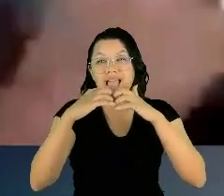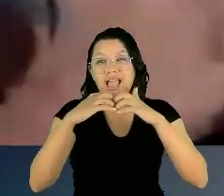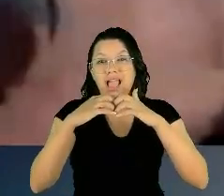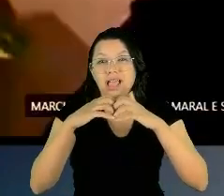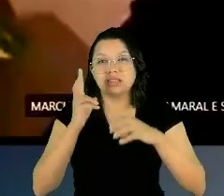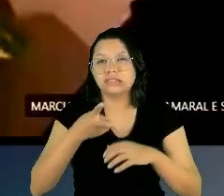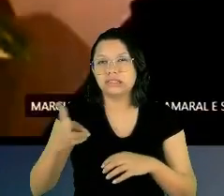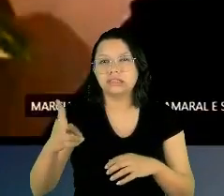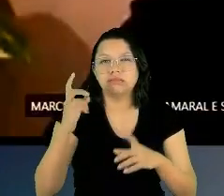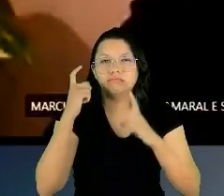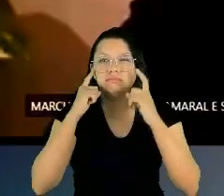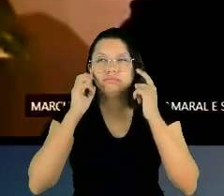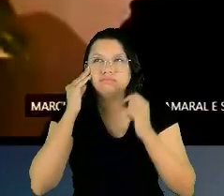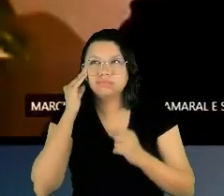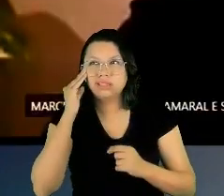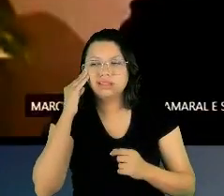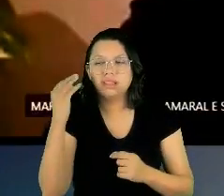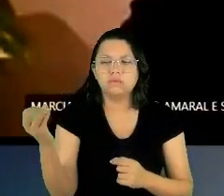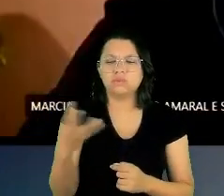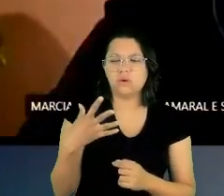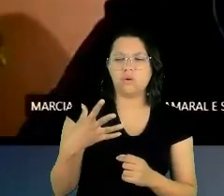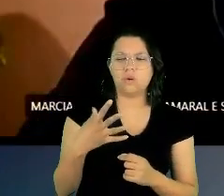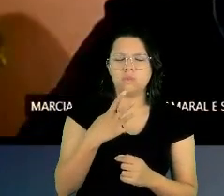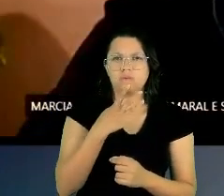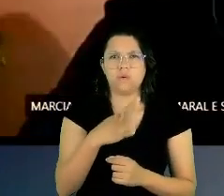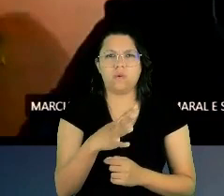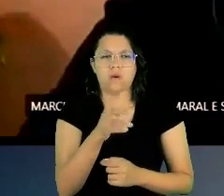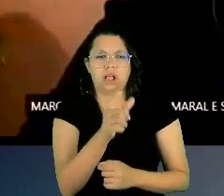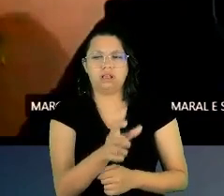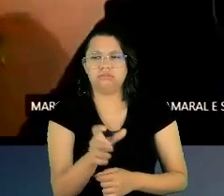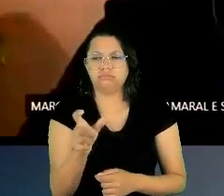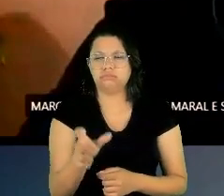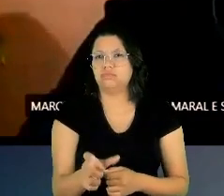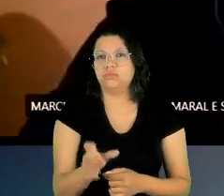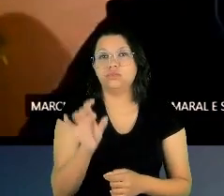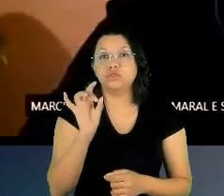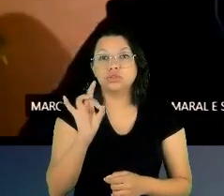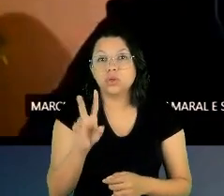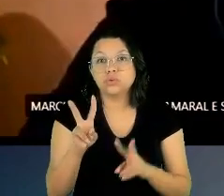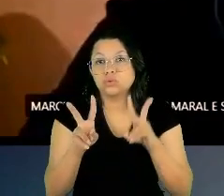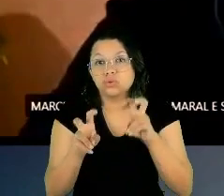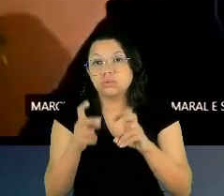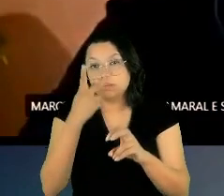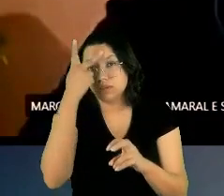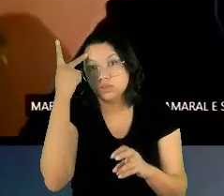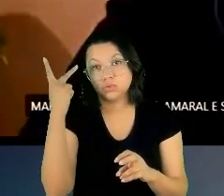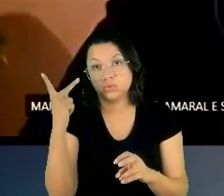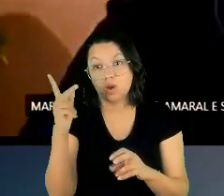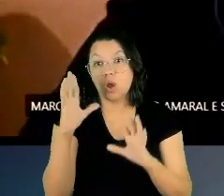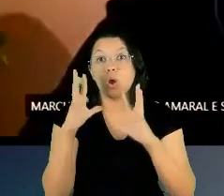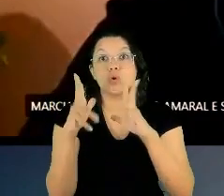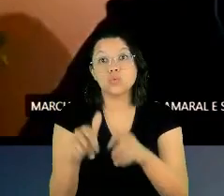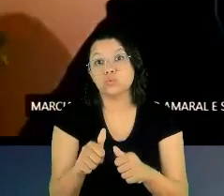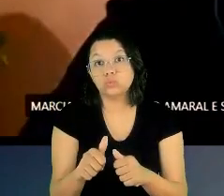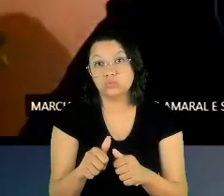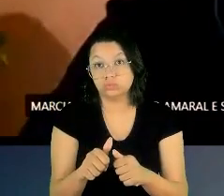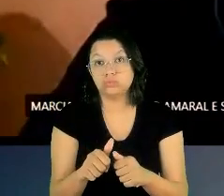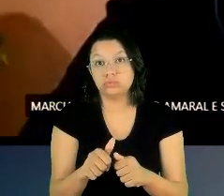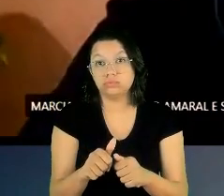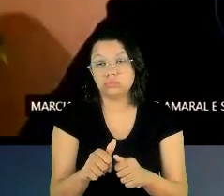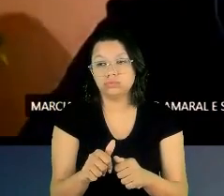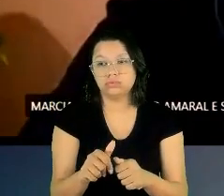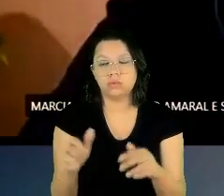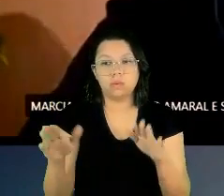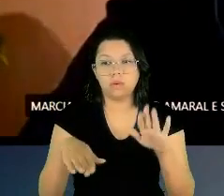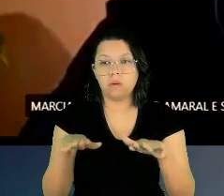outro, o meu cérebro, ele sempre vai entender o novo, o desconhecido, e aí não é só para pessoas, etnias, é para tudo que é